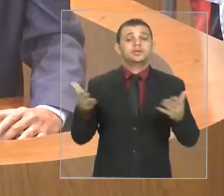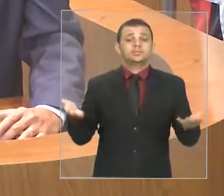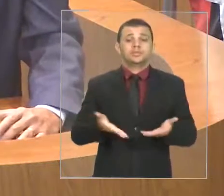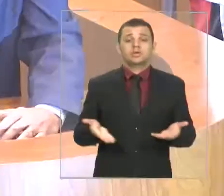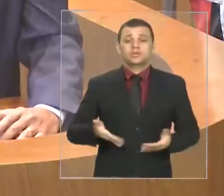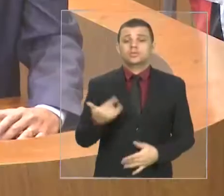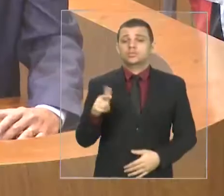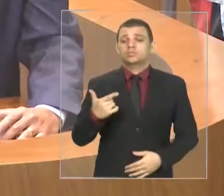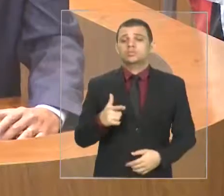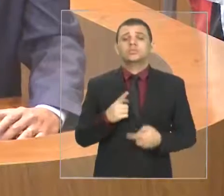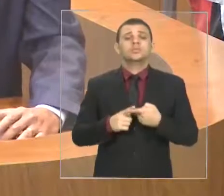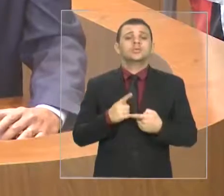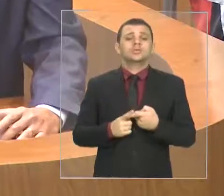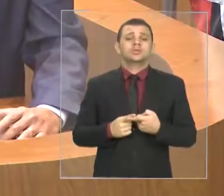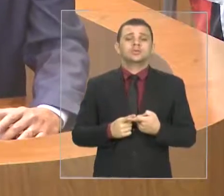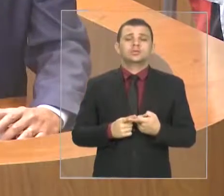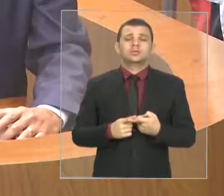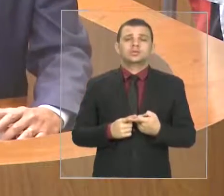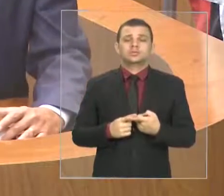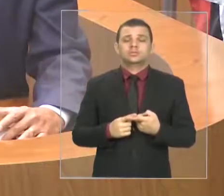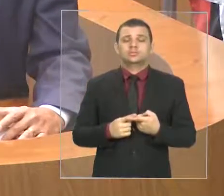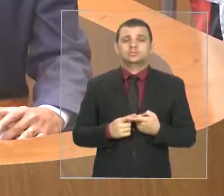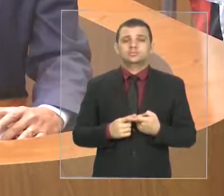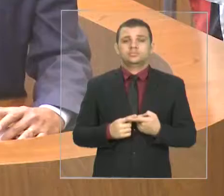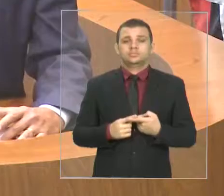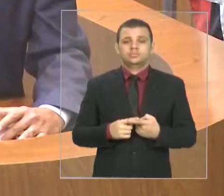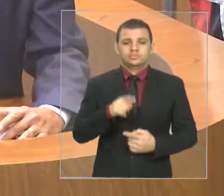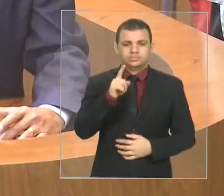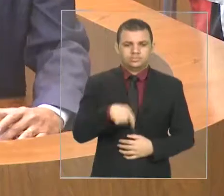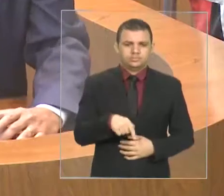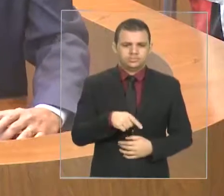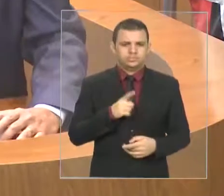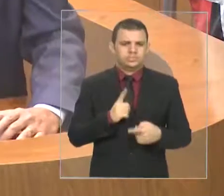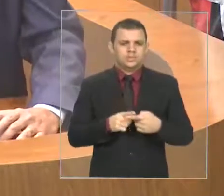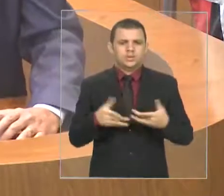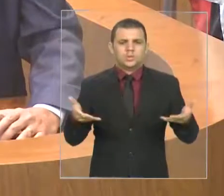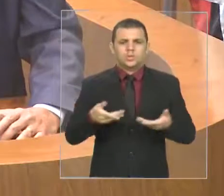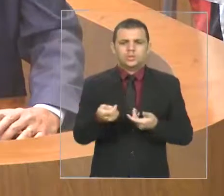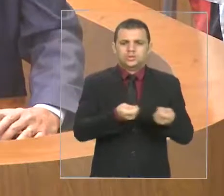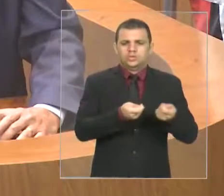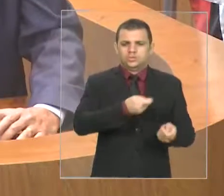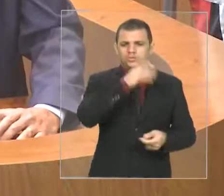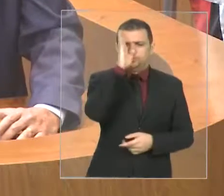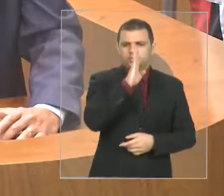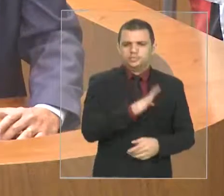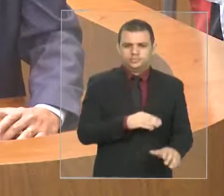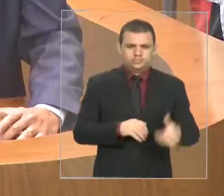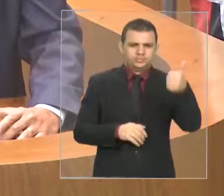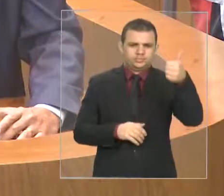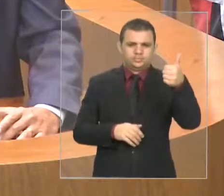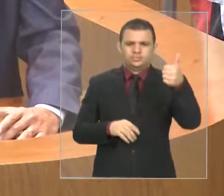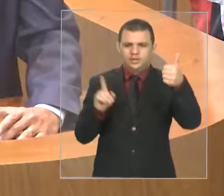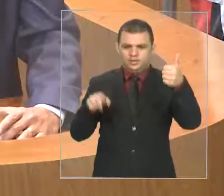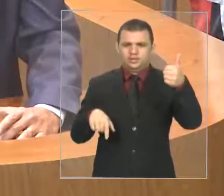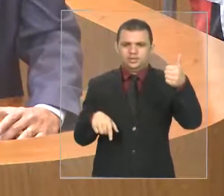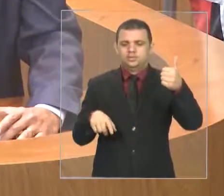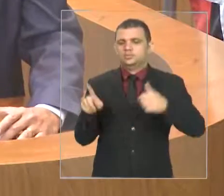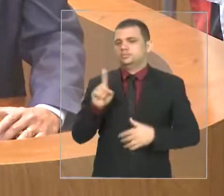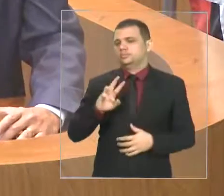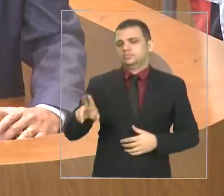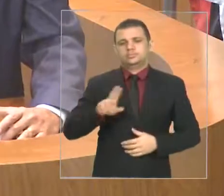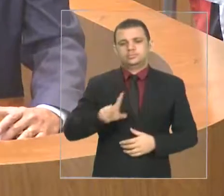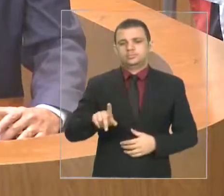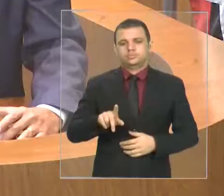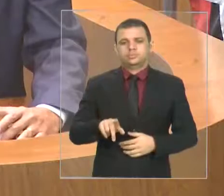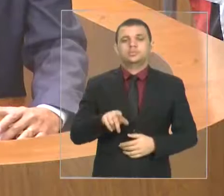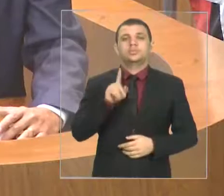é porque a situação da economia no país melhorou. Não é isso.